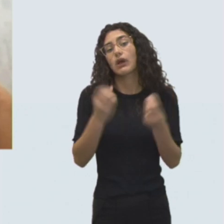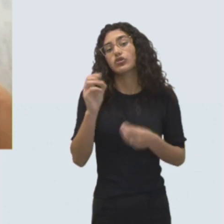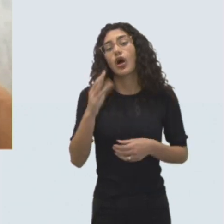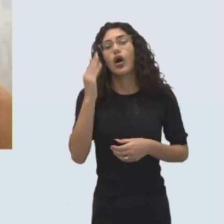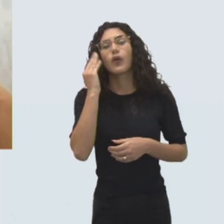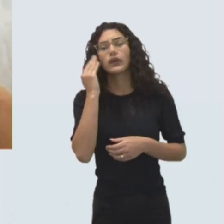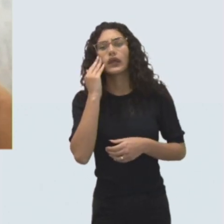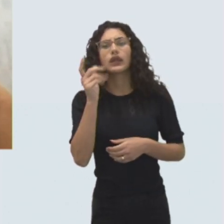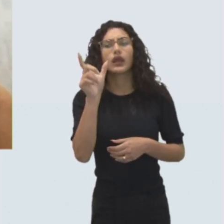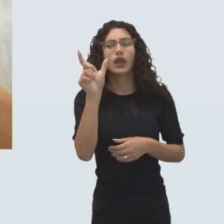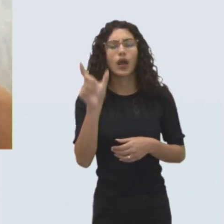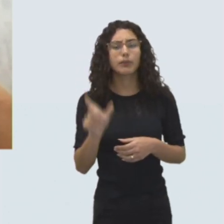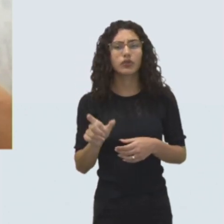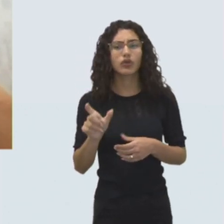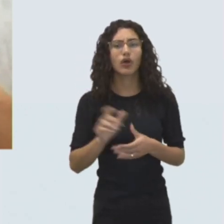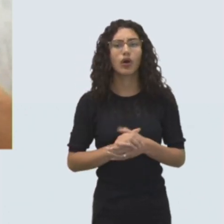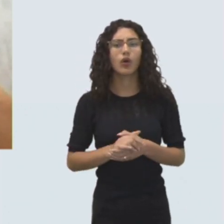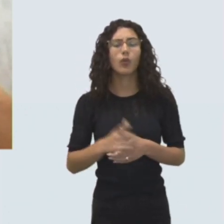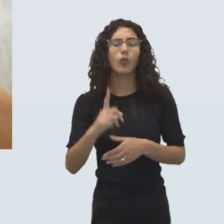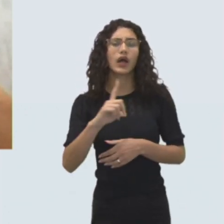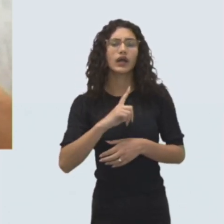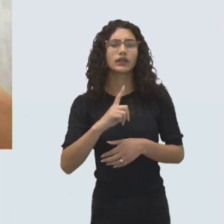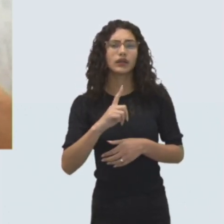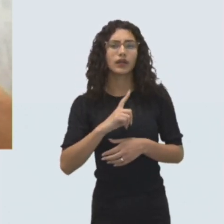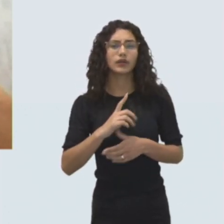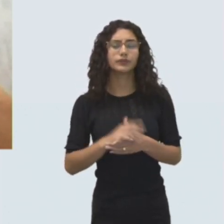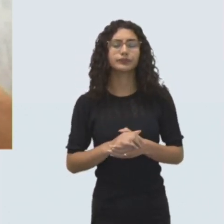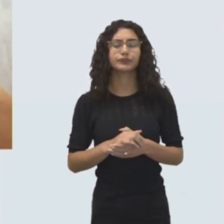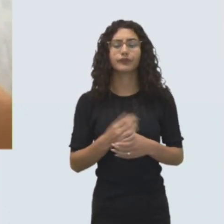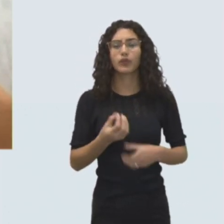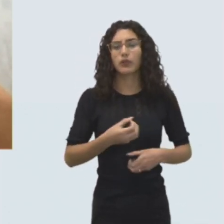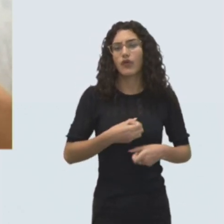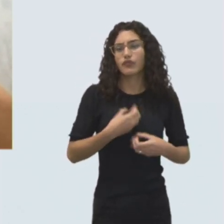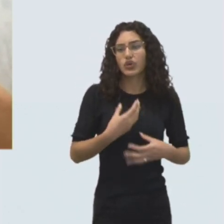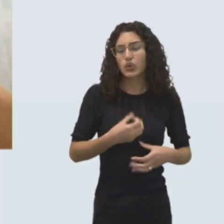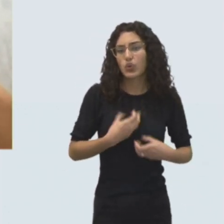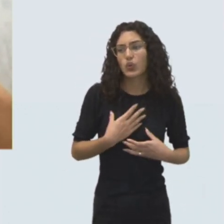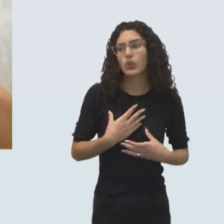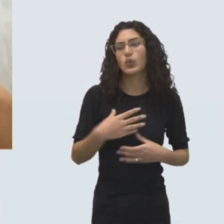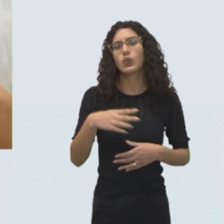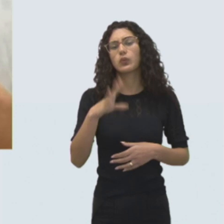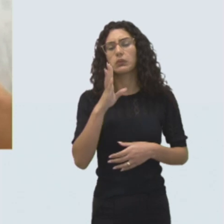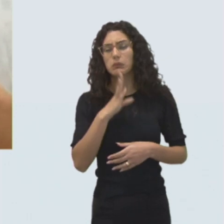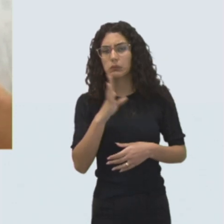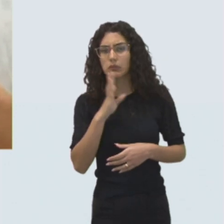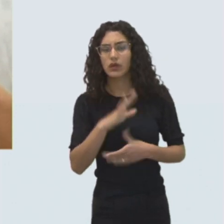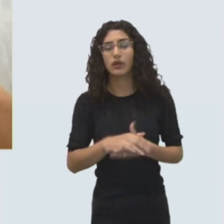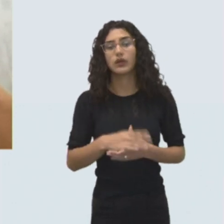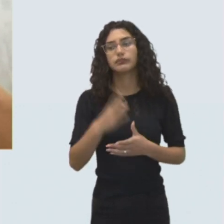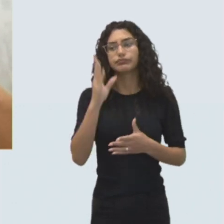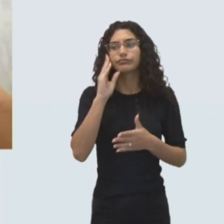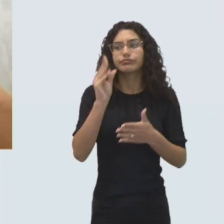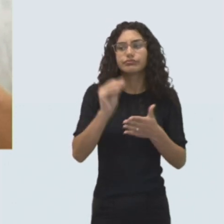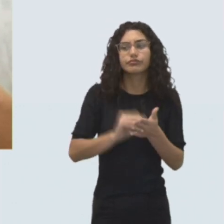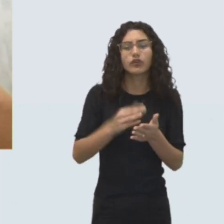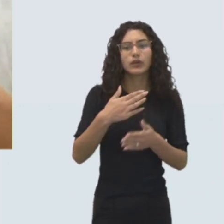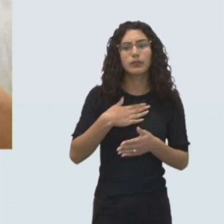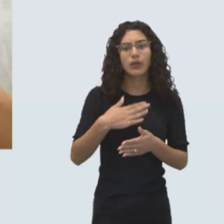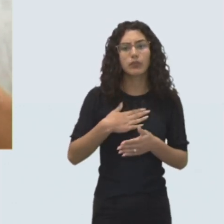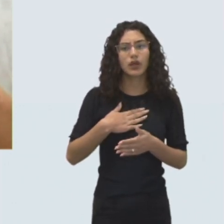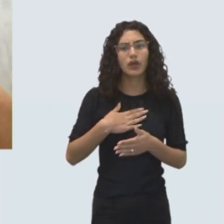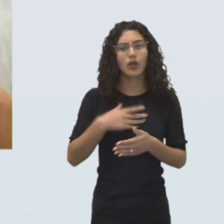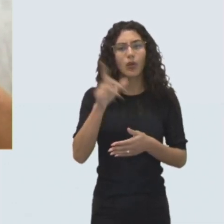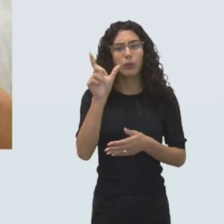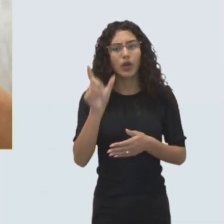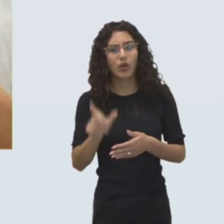naquela pessoa existe uma virtude, alguma coisa que me falta, alguma coisa